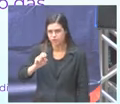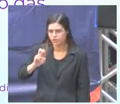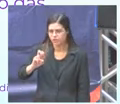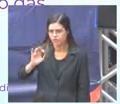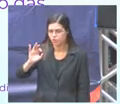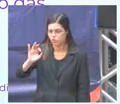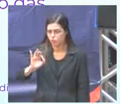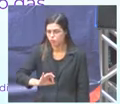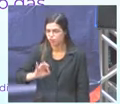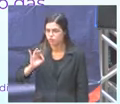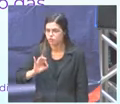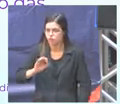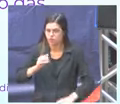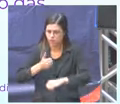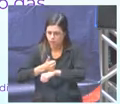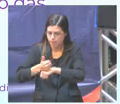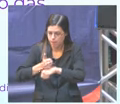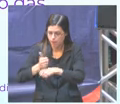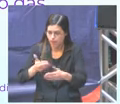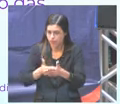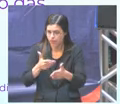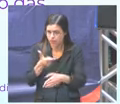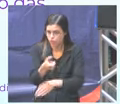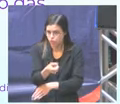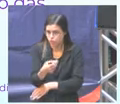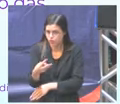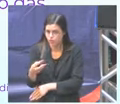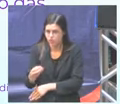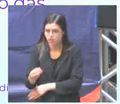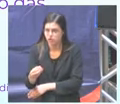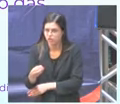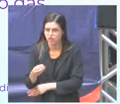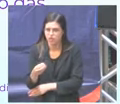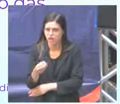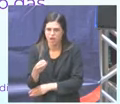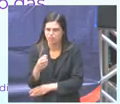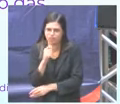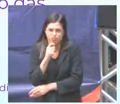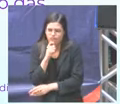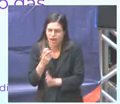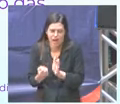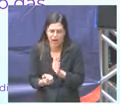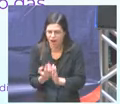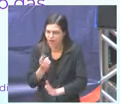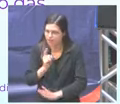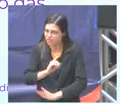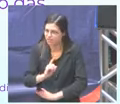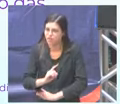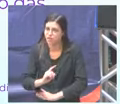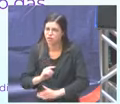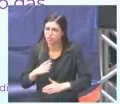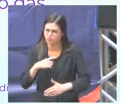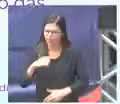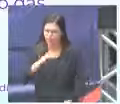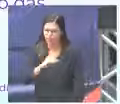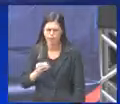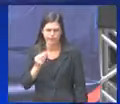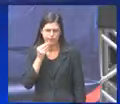85% das profissões até 2030 não existem hoje. Ou seja, são muitas oportunidades.